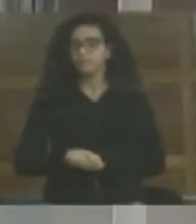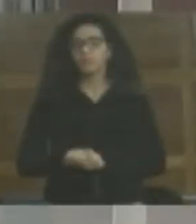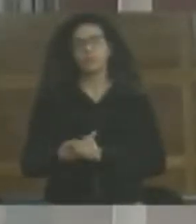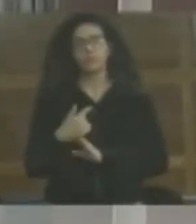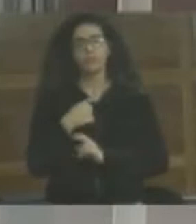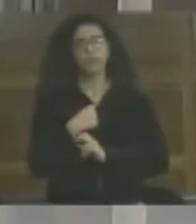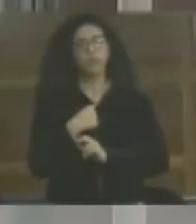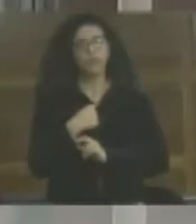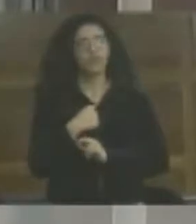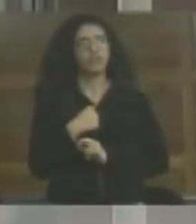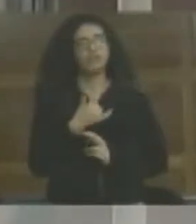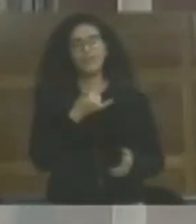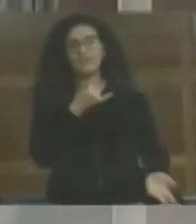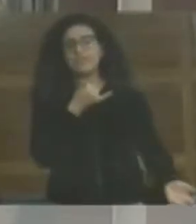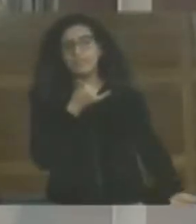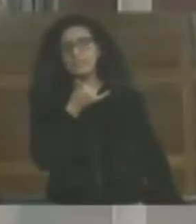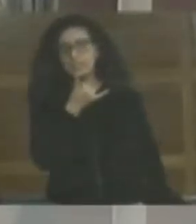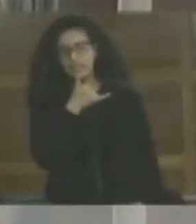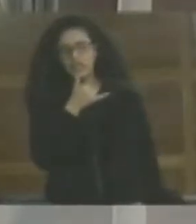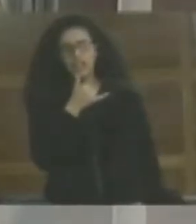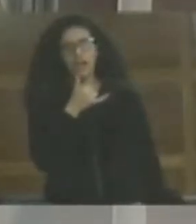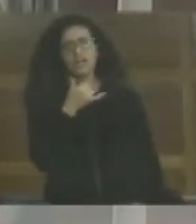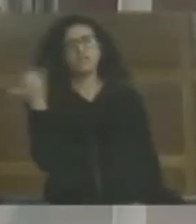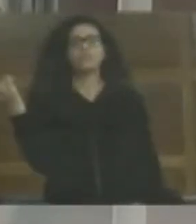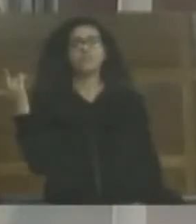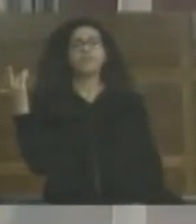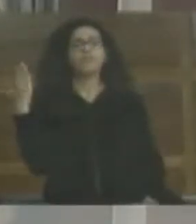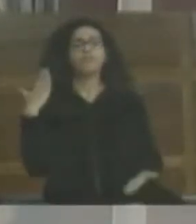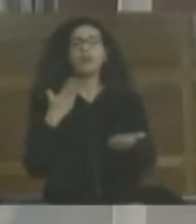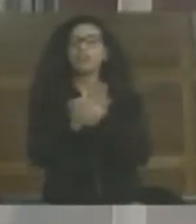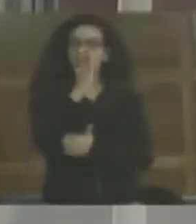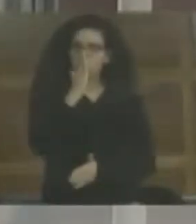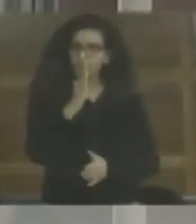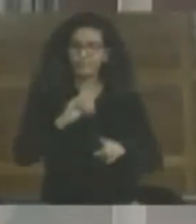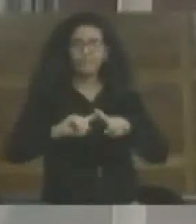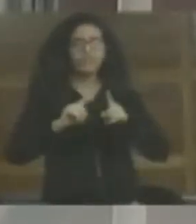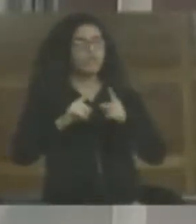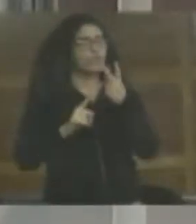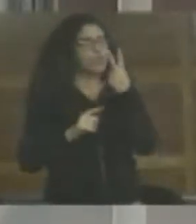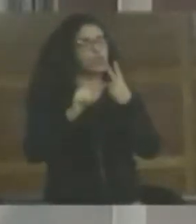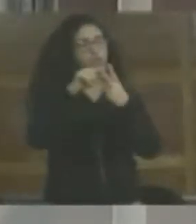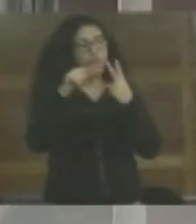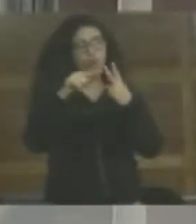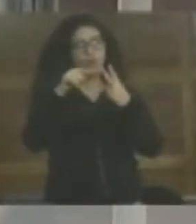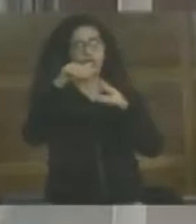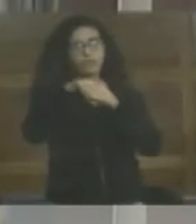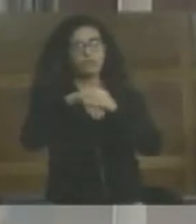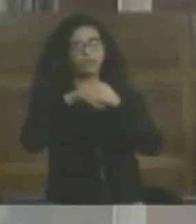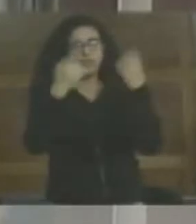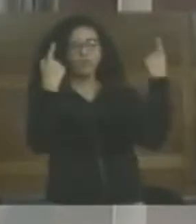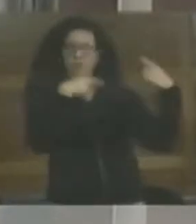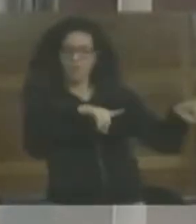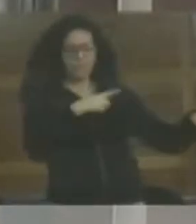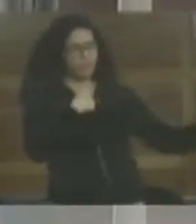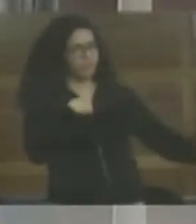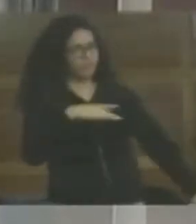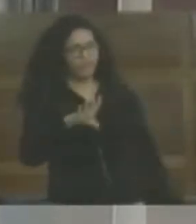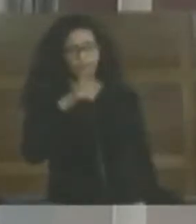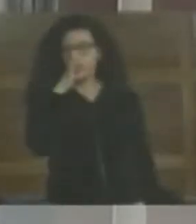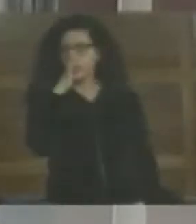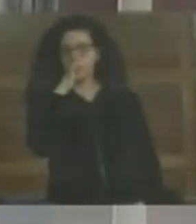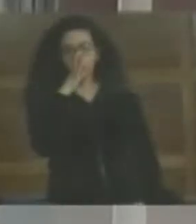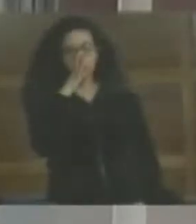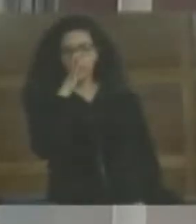aqui, fico muito triste. Passou, foi aprovado, mas tivemos dois votos contra. Eu acho isso um absurdo. Em